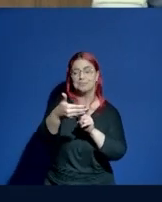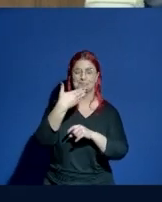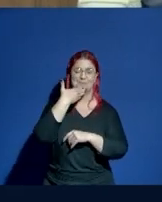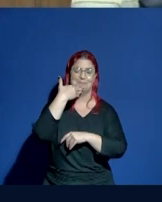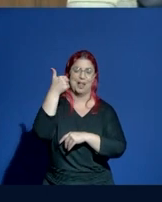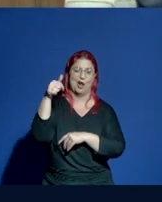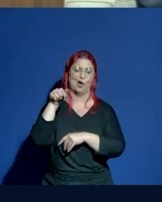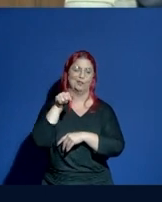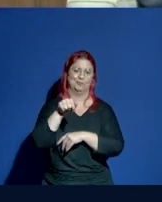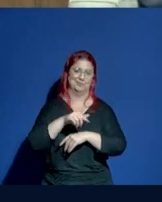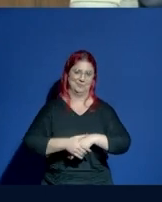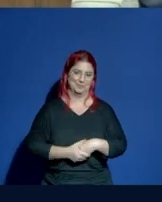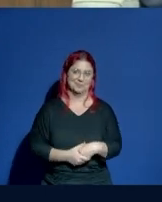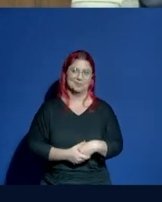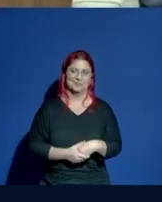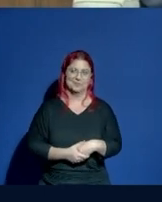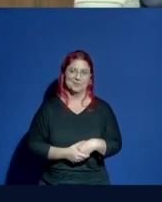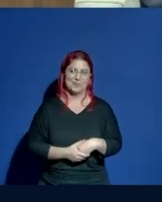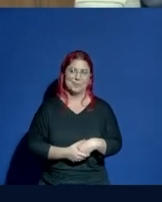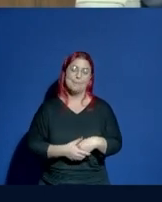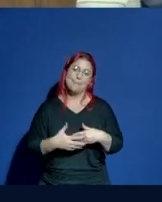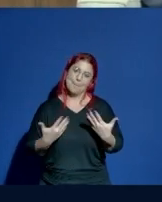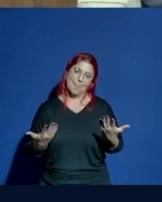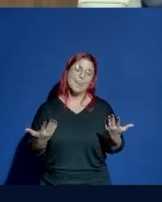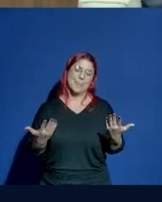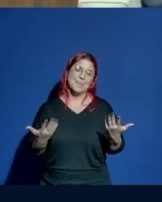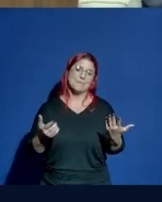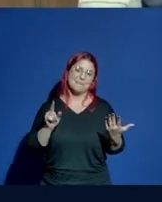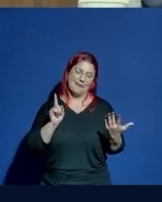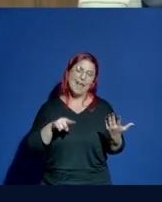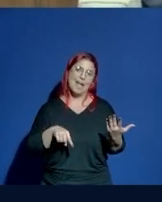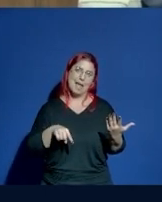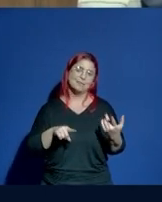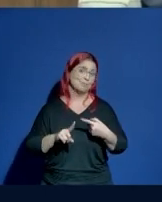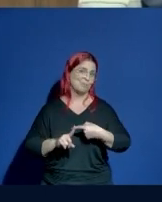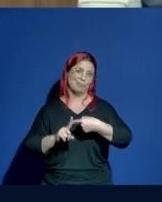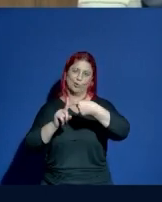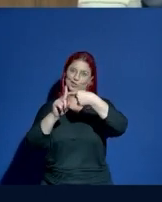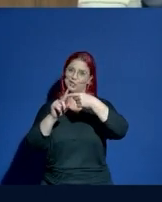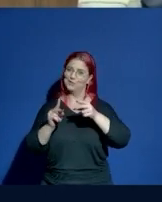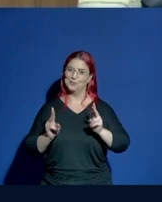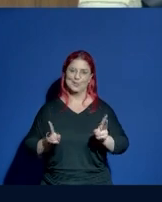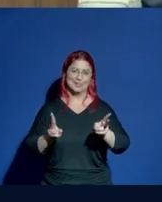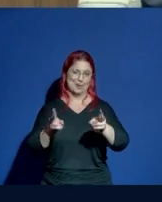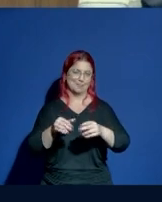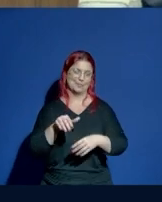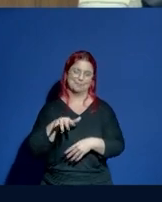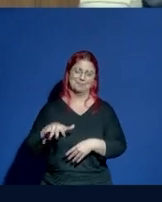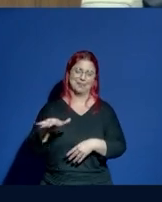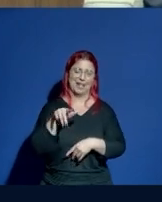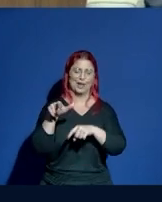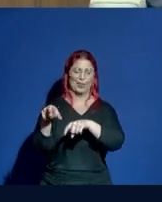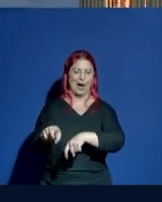nesse setor como eu falei a visão altamente positiva para o